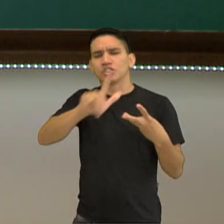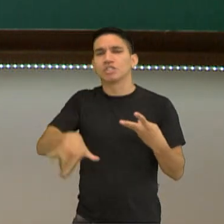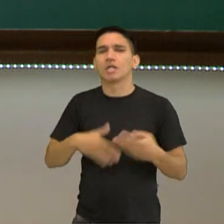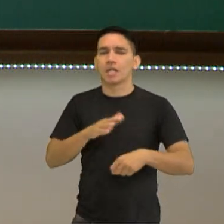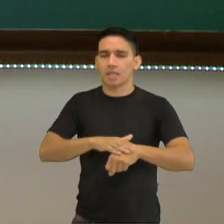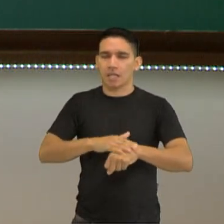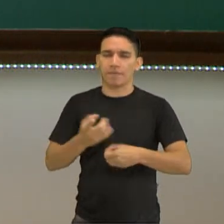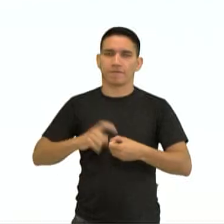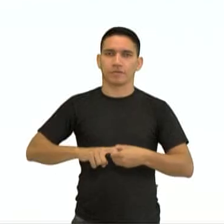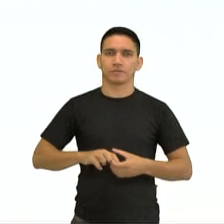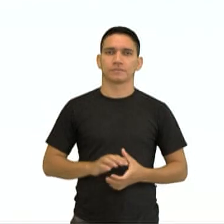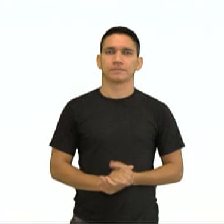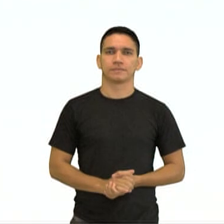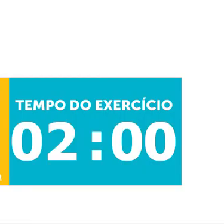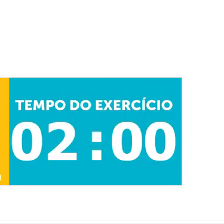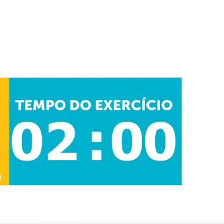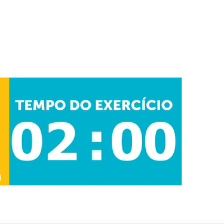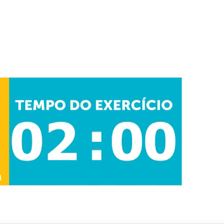tempo para vocês e a gente já volta.